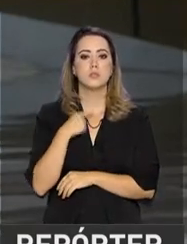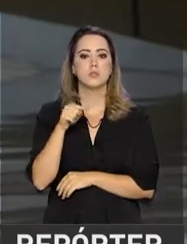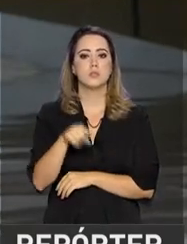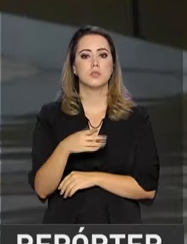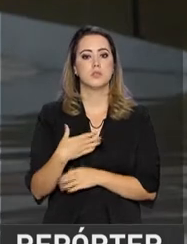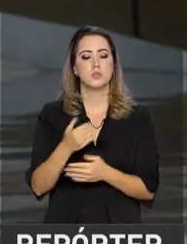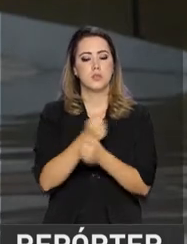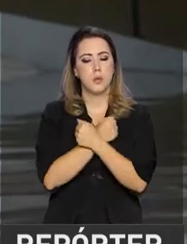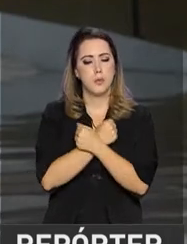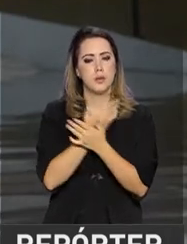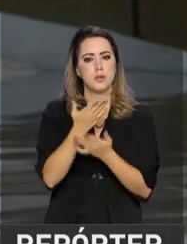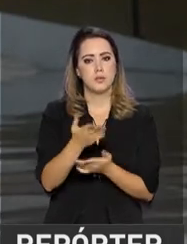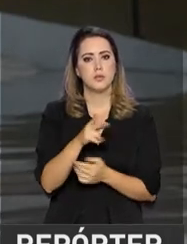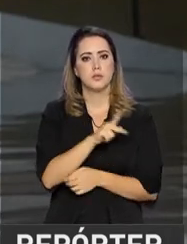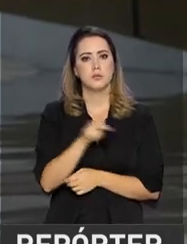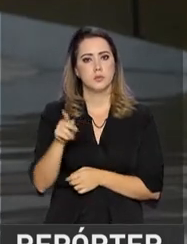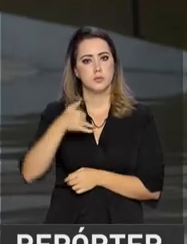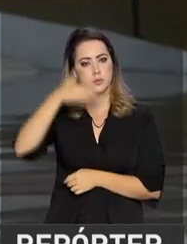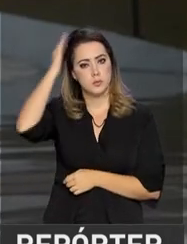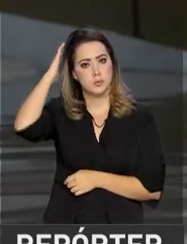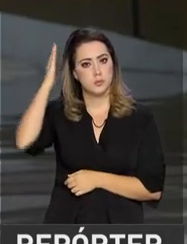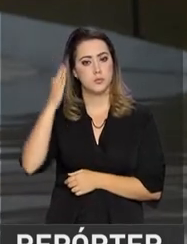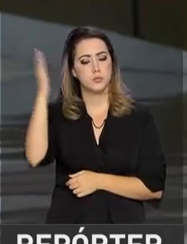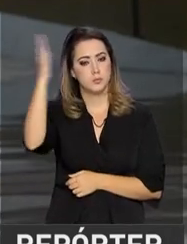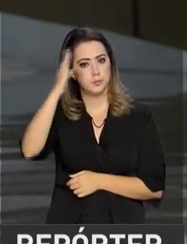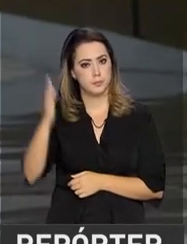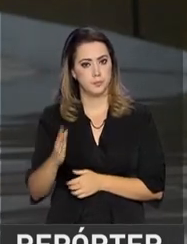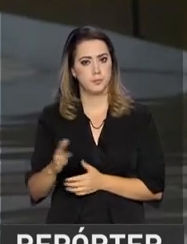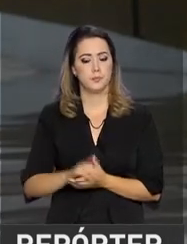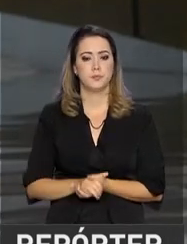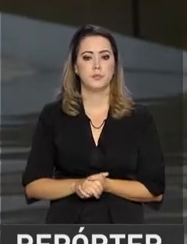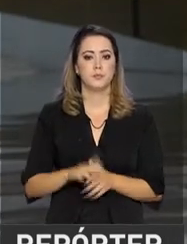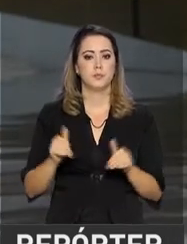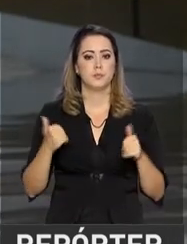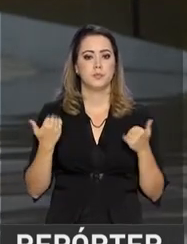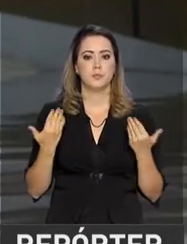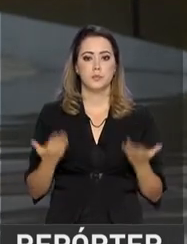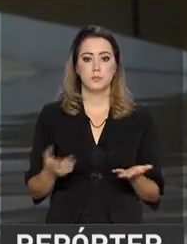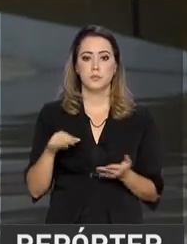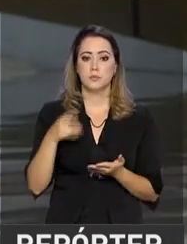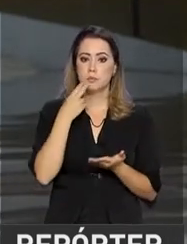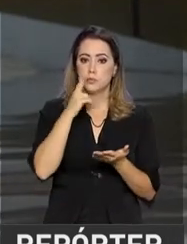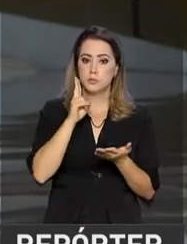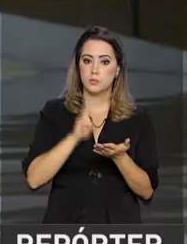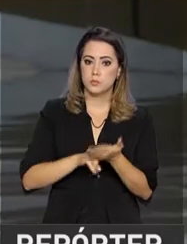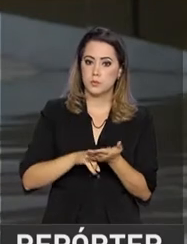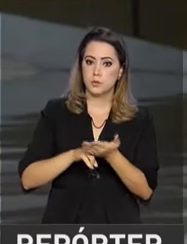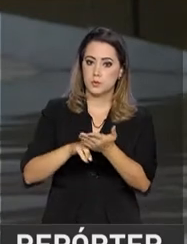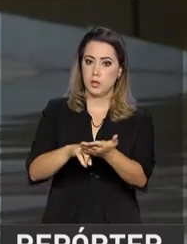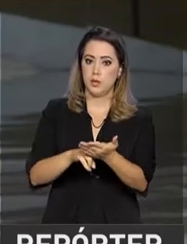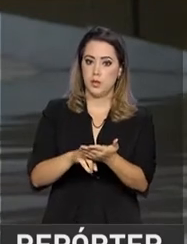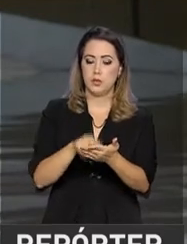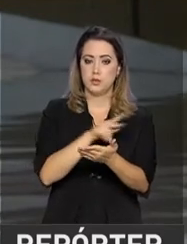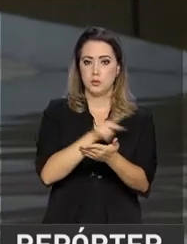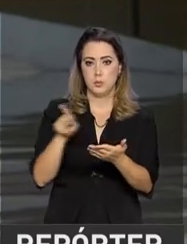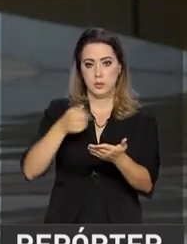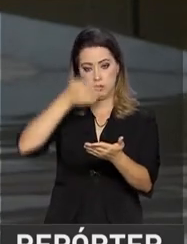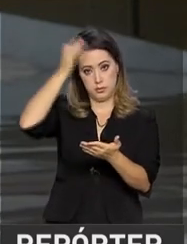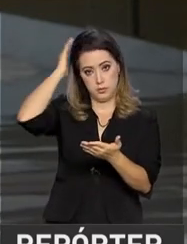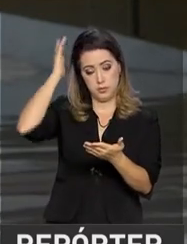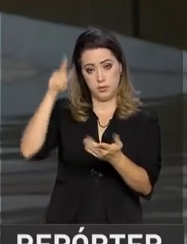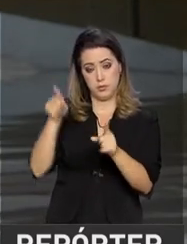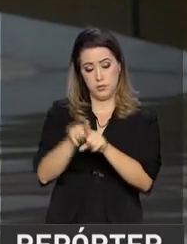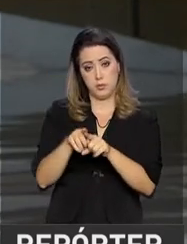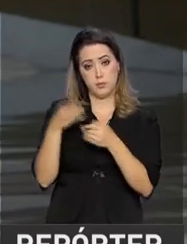abraço do Michel Temer, presidente da República Federativa do Brasil. Portanto, essa foi a nota emitida pelo presidente Michel